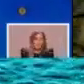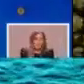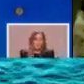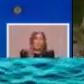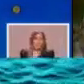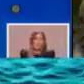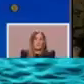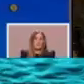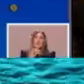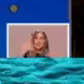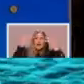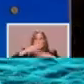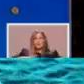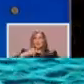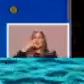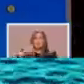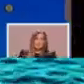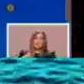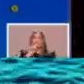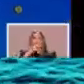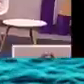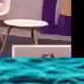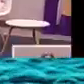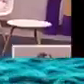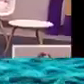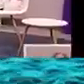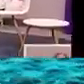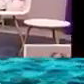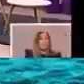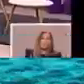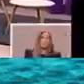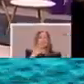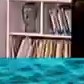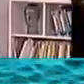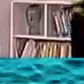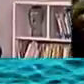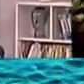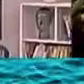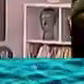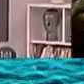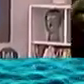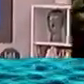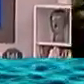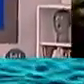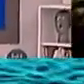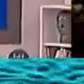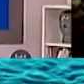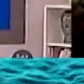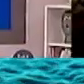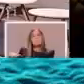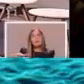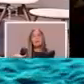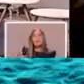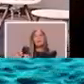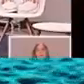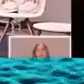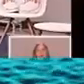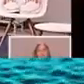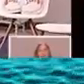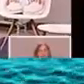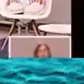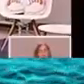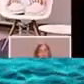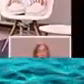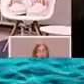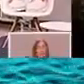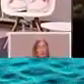eu passeava à noite, já era possível passear, as pessoas de minha idade fazer um passeio higiênico. Eu fazia um passeio higiênico sozinho. E evitava passar pela praia. Estava